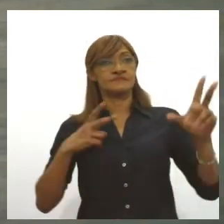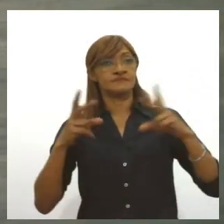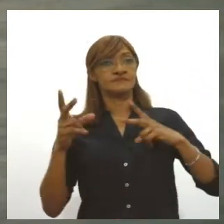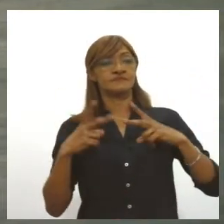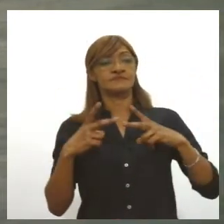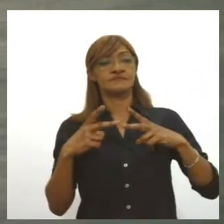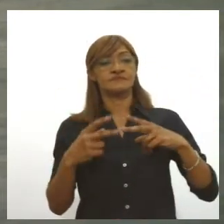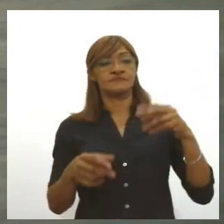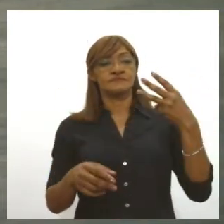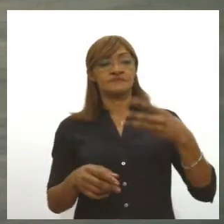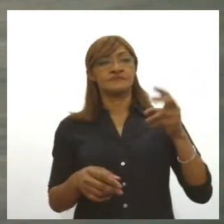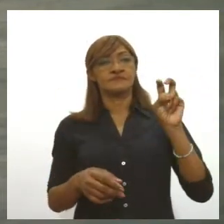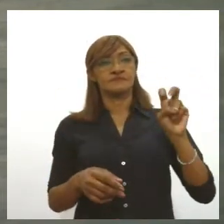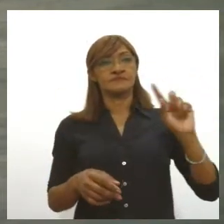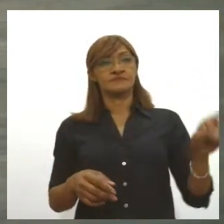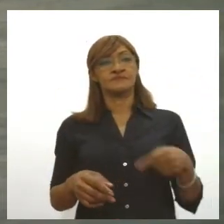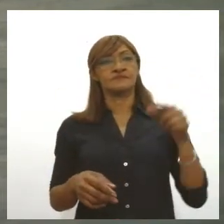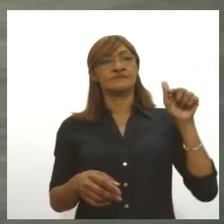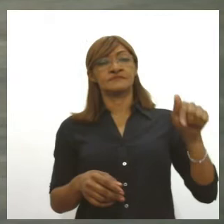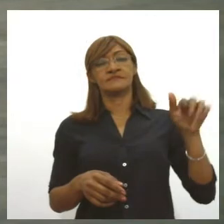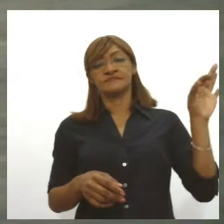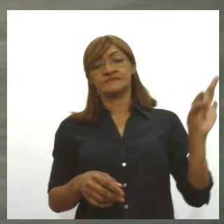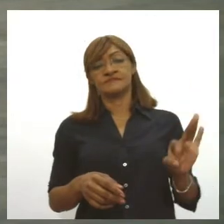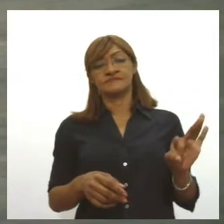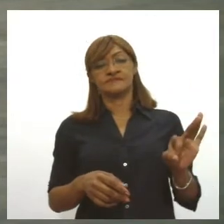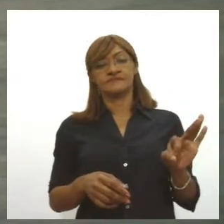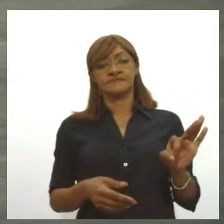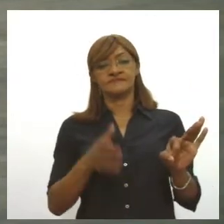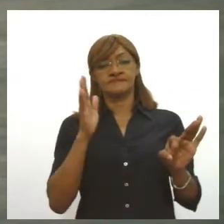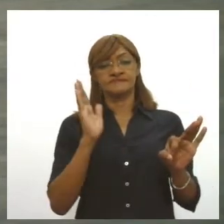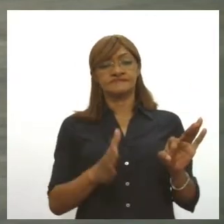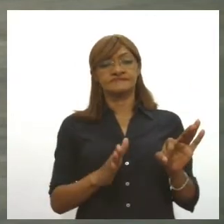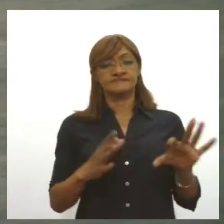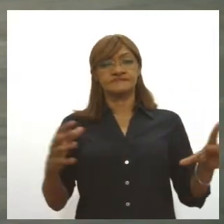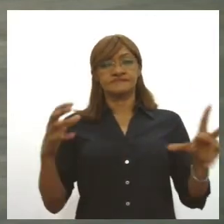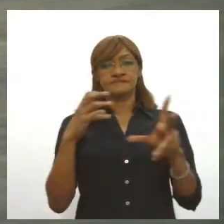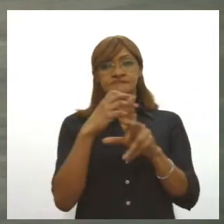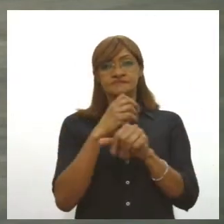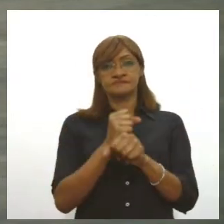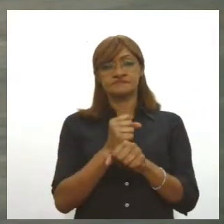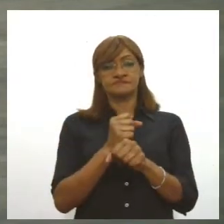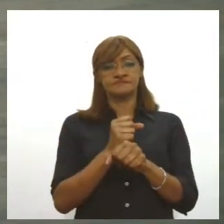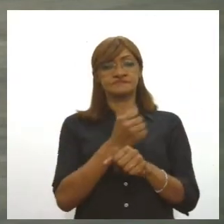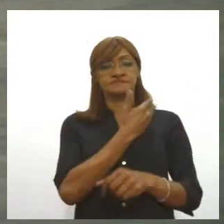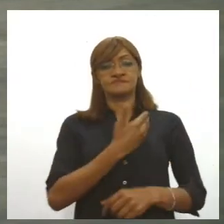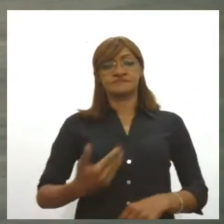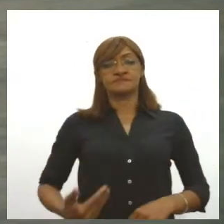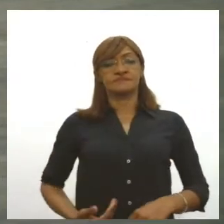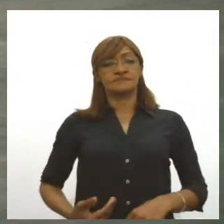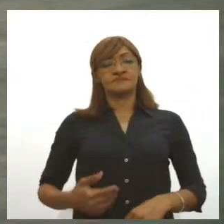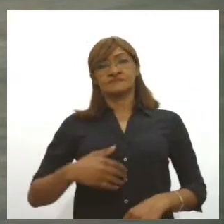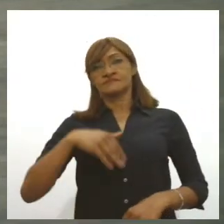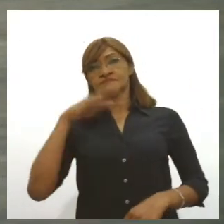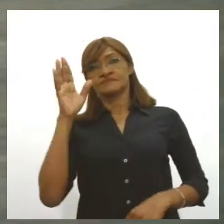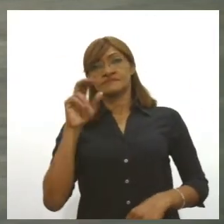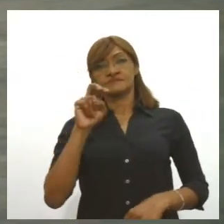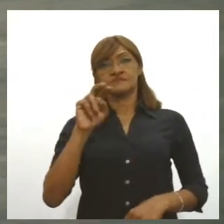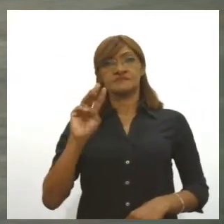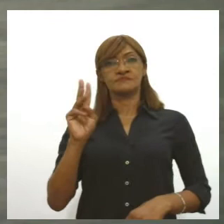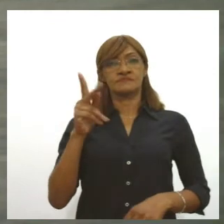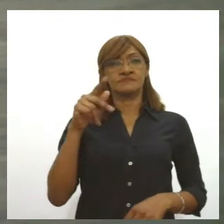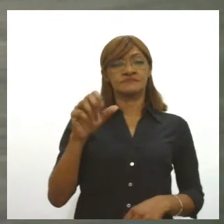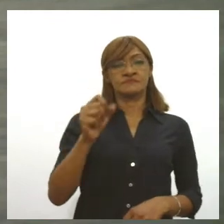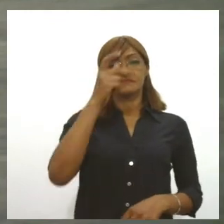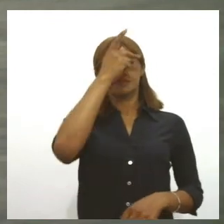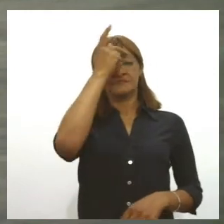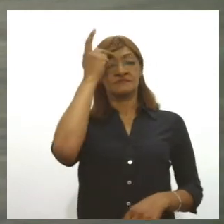corresponde a 35,7%. E segundo o balanço oficial do governo, Valquíria, mais de 5 milhões de pessoas se curaram